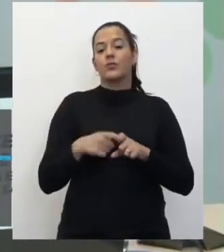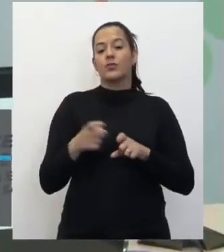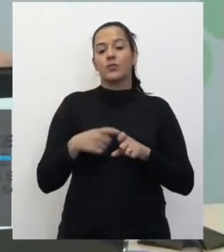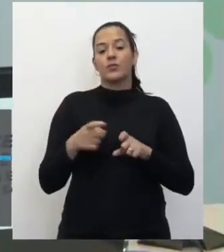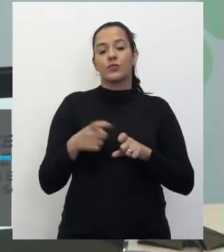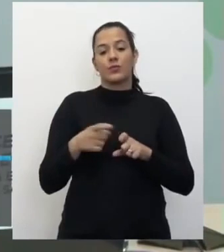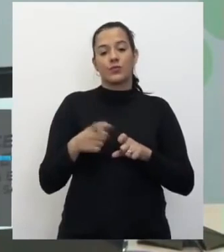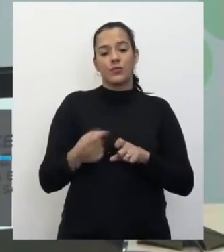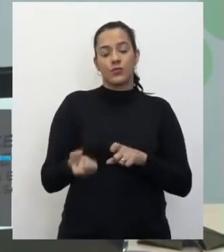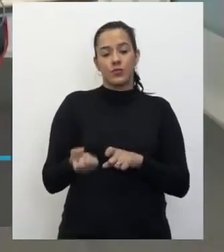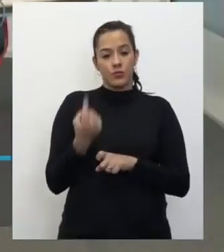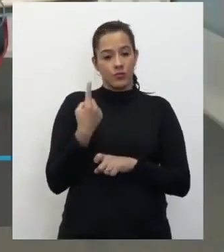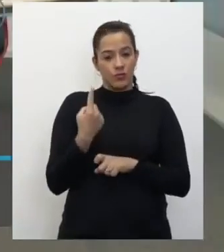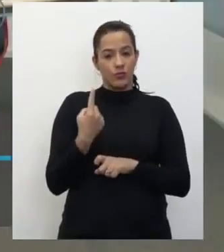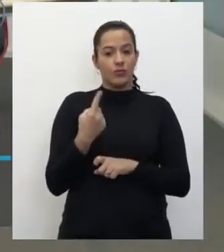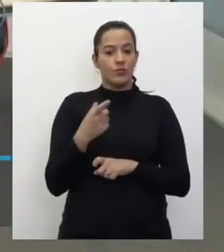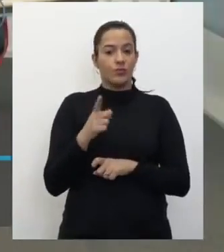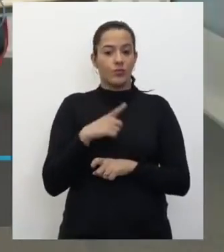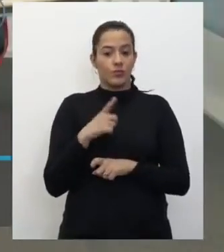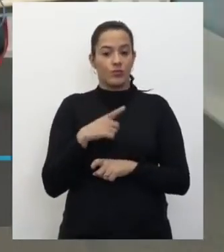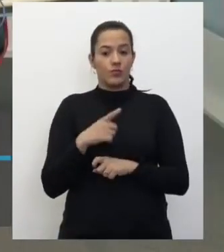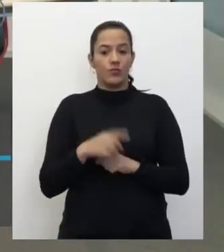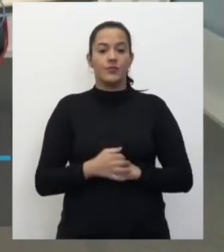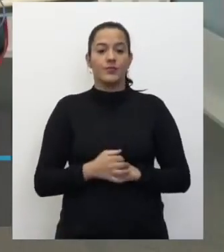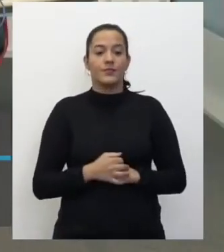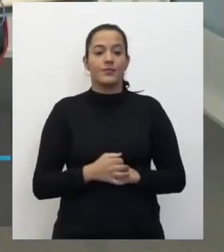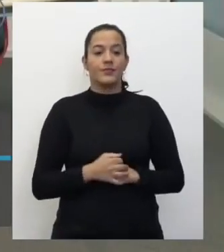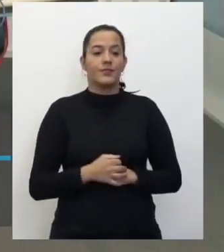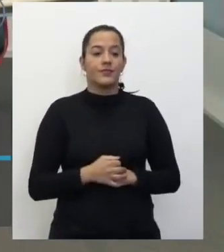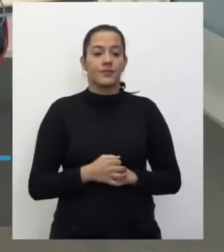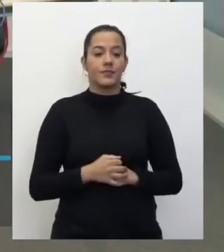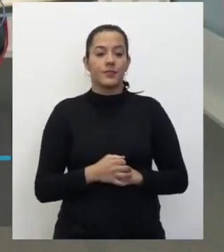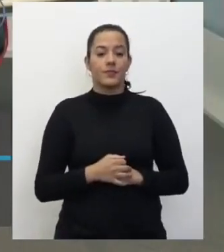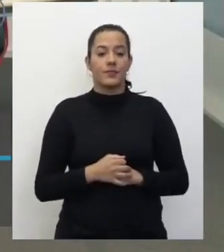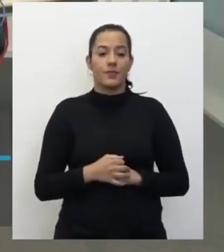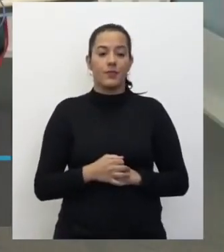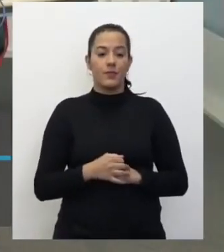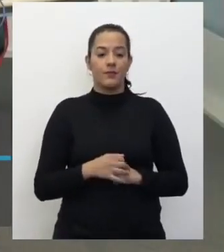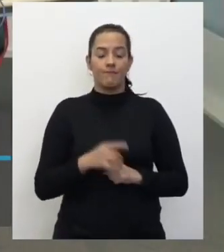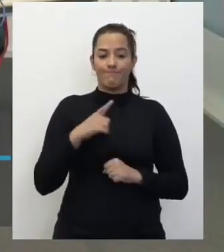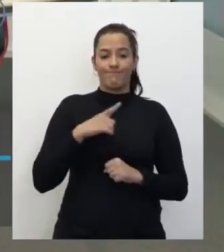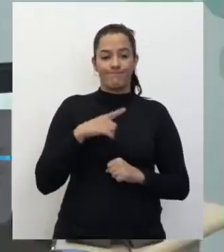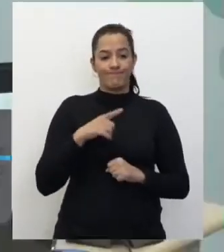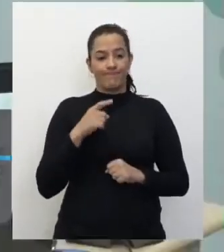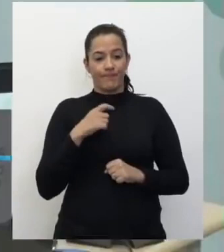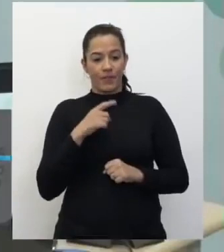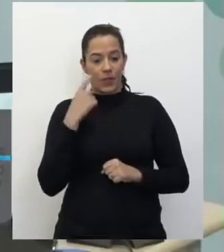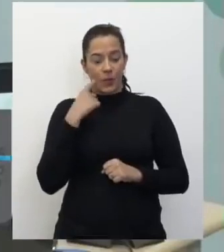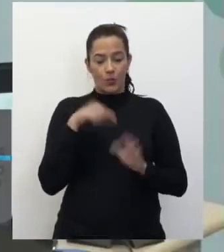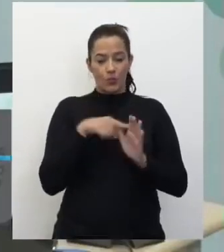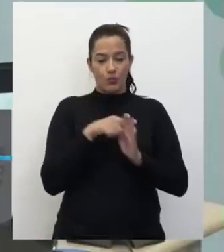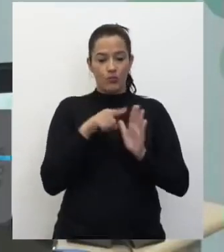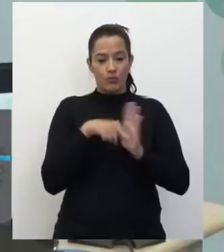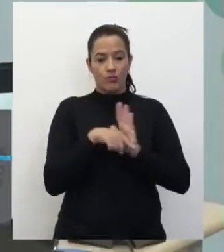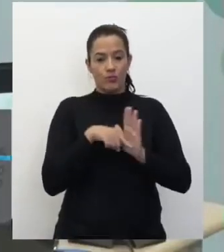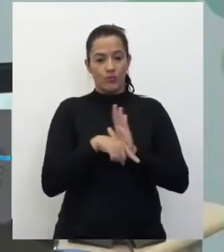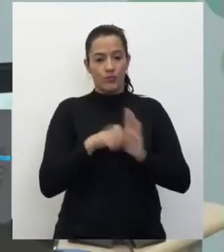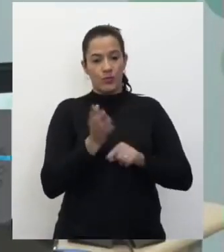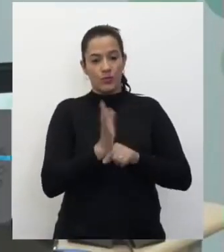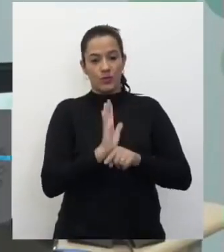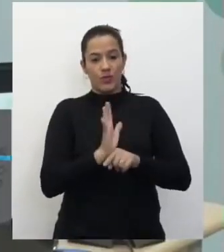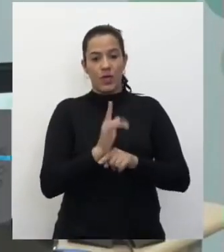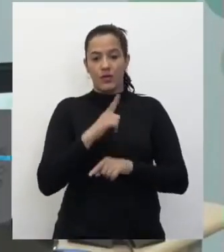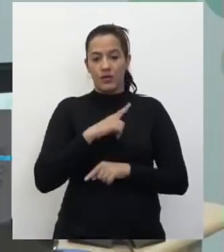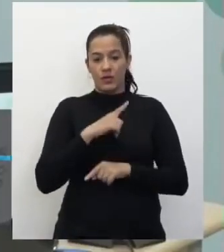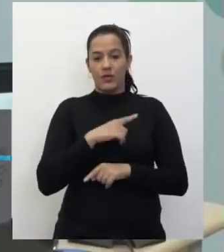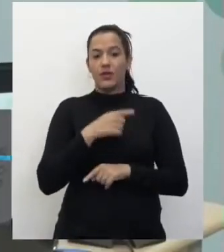cena. Gente, pois eu não sou pois geek. aparece. A Dani é mais geek que eu. Pois é, quem diria, né? Porque não tem um cara nenhuma. E lá no filme do Homem-Aranha